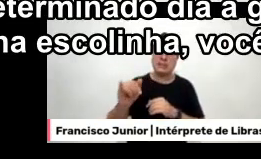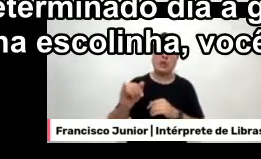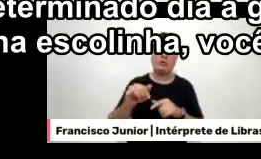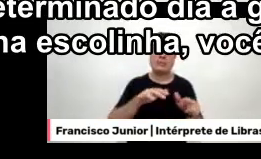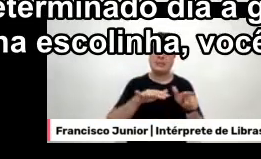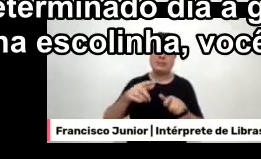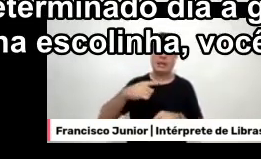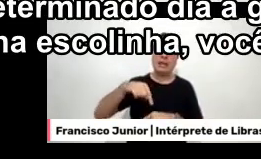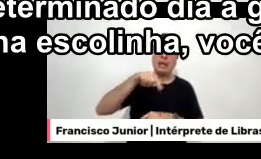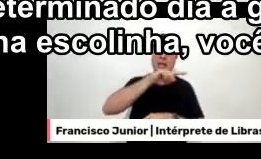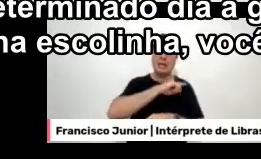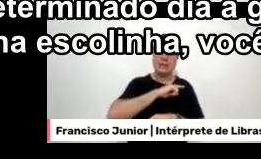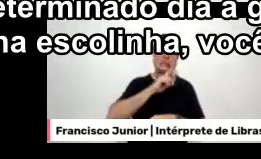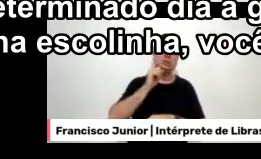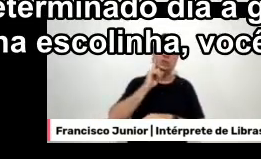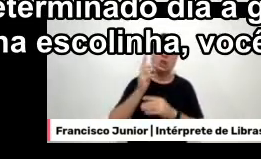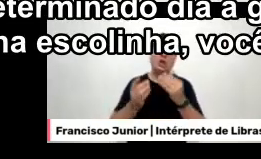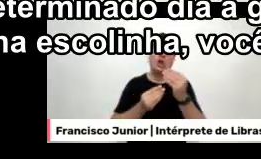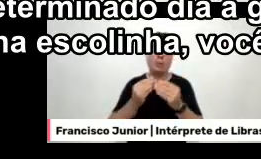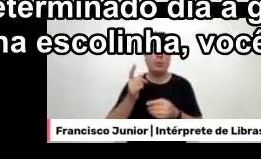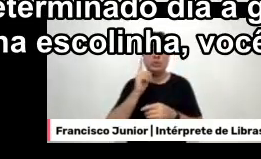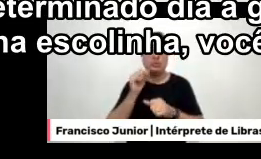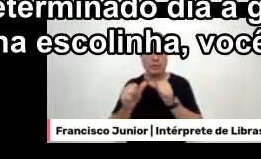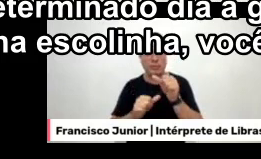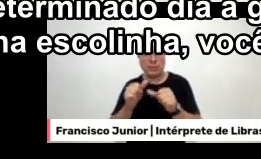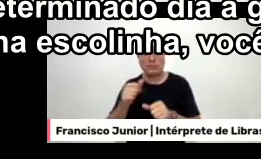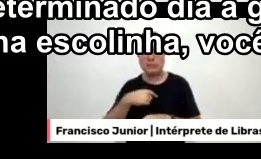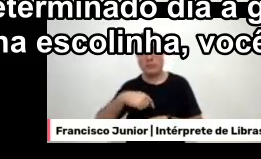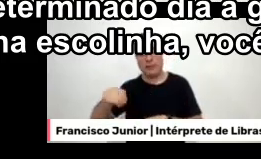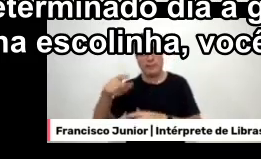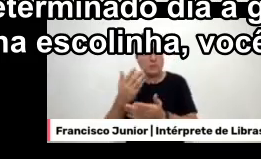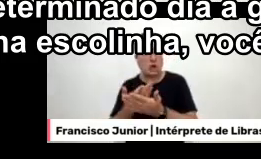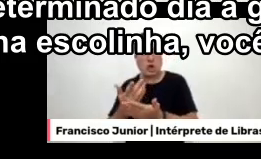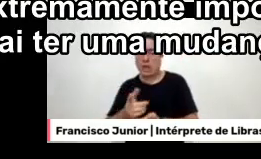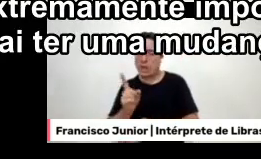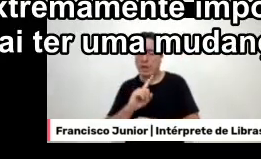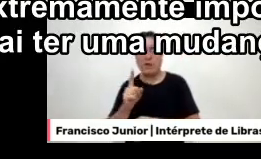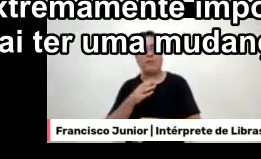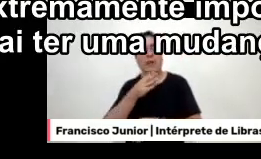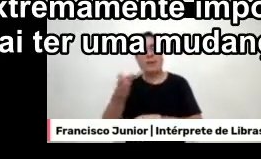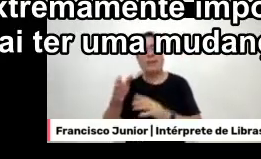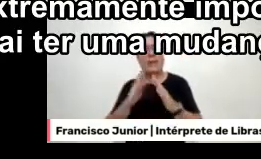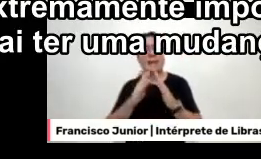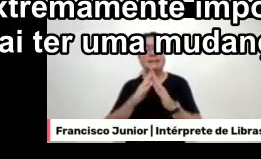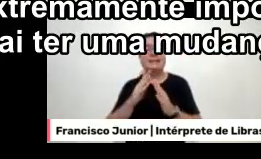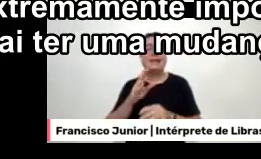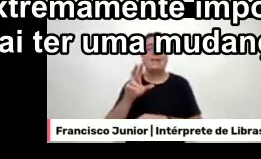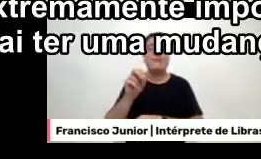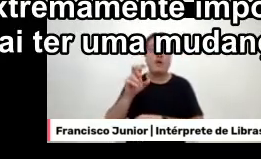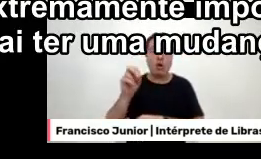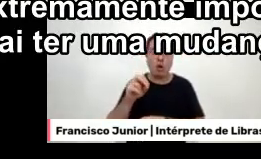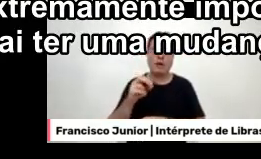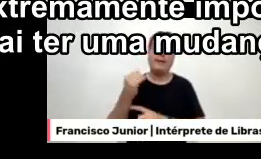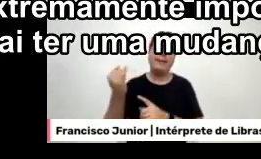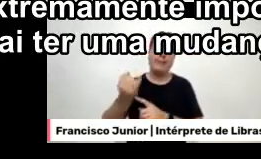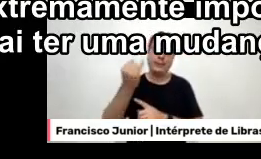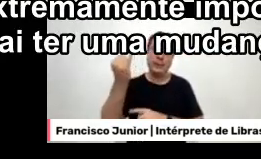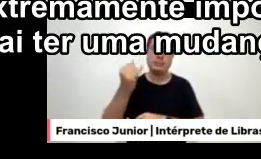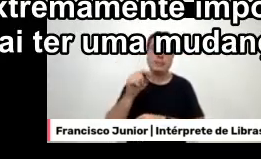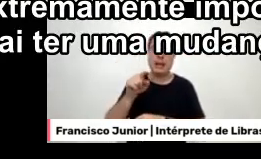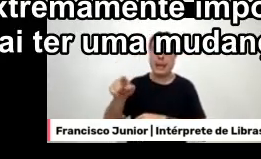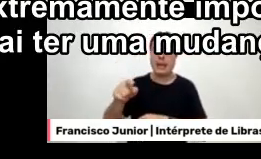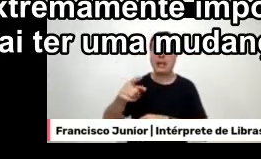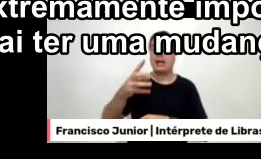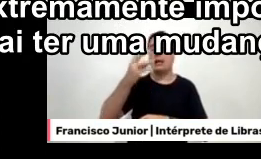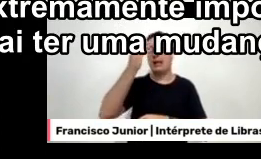antes, determinado dia a gente vai mudar, você não vai na escolinha, você vai para casa da avó. Isso é extremamente importante para que ele